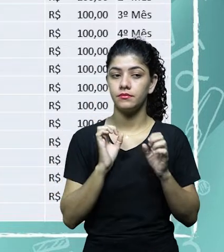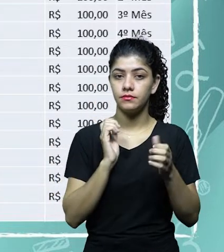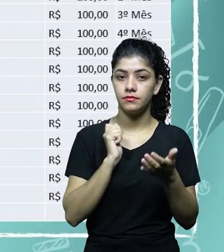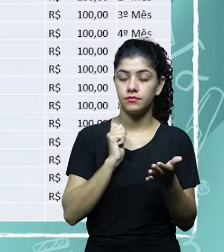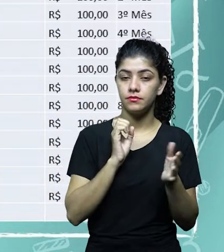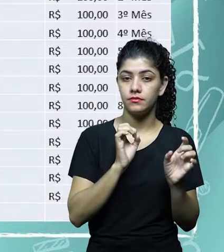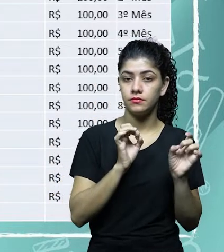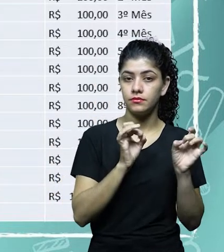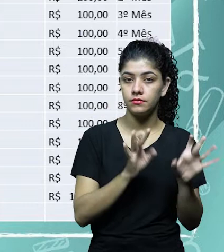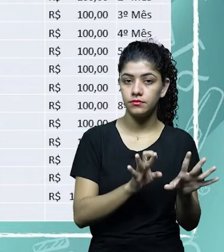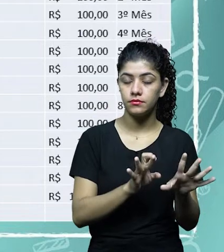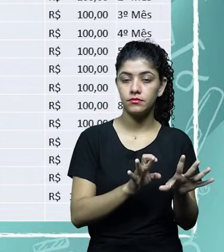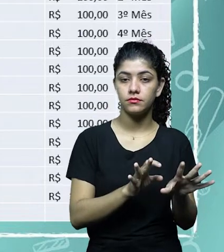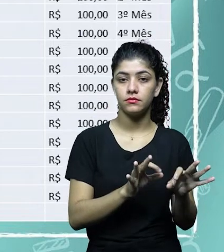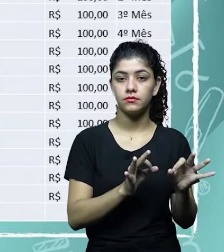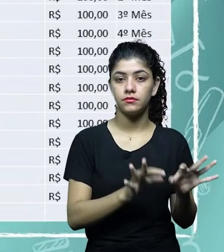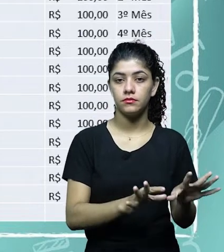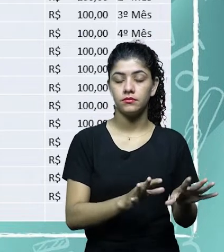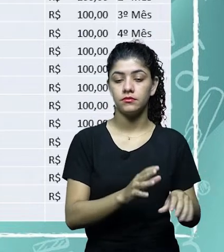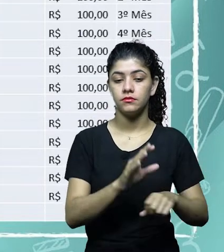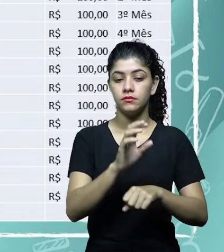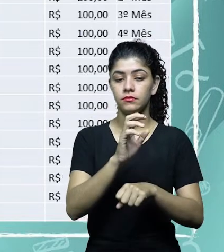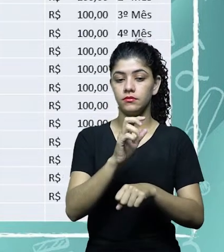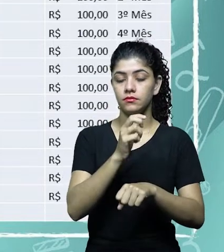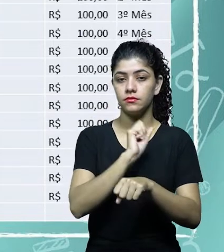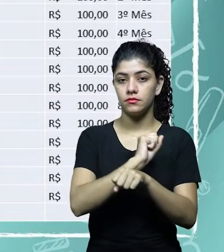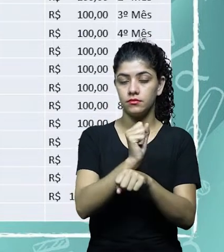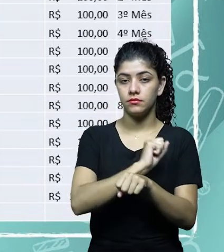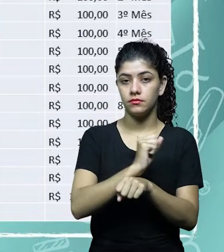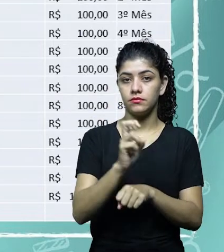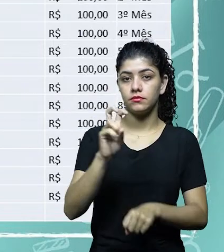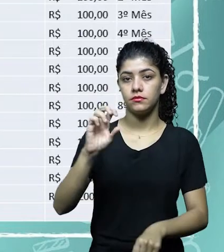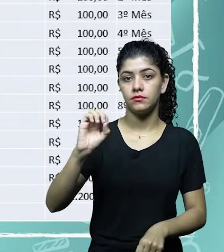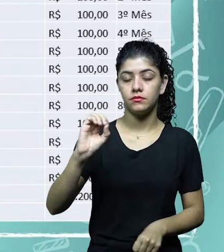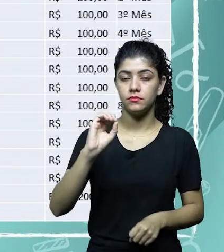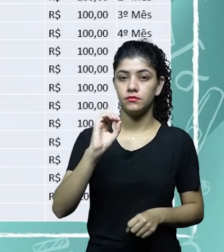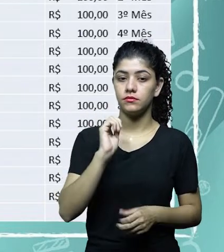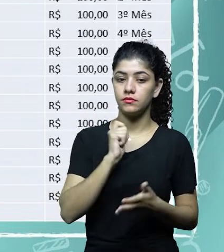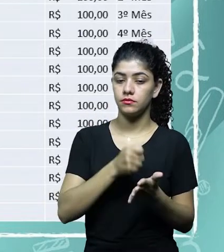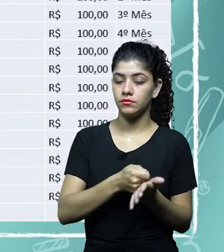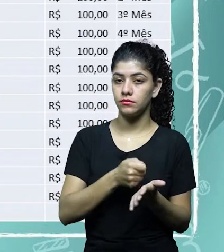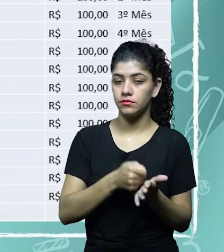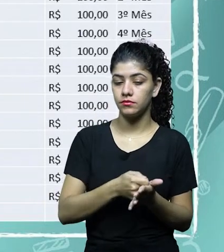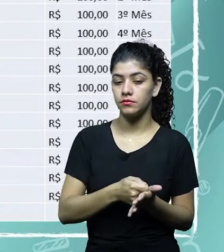veículo de 50 mil, em cima desses 50 mil ele cobrou 10% de juros